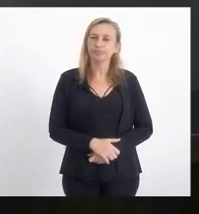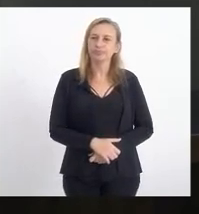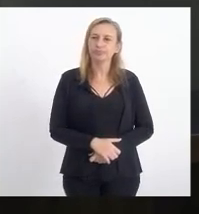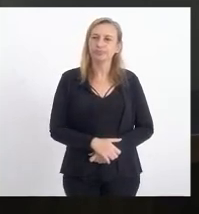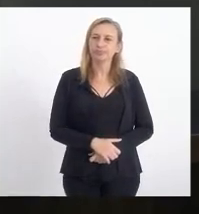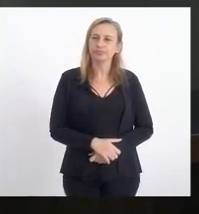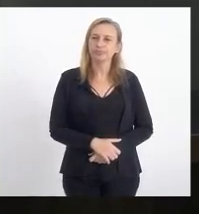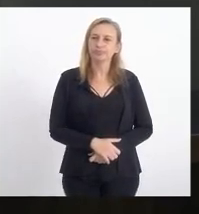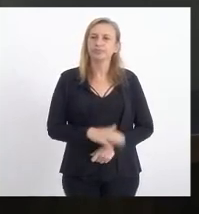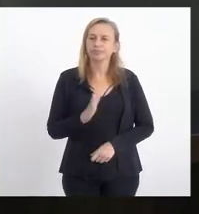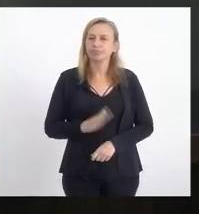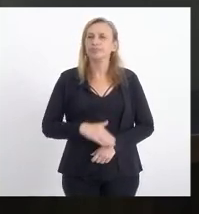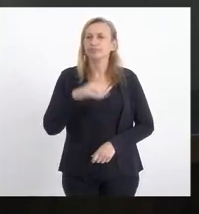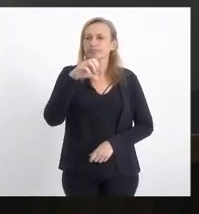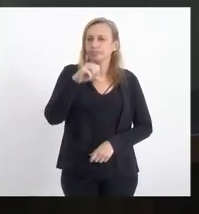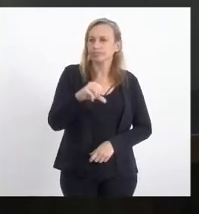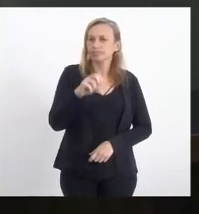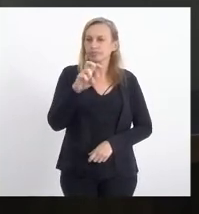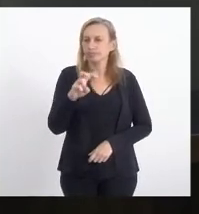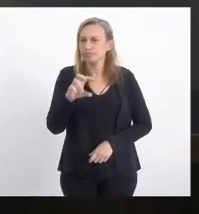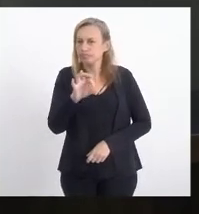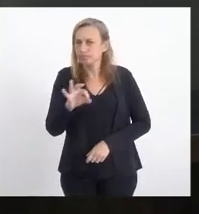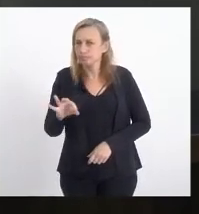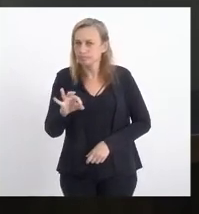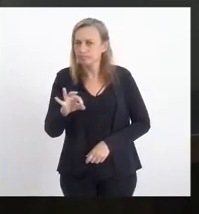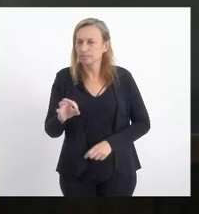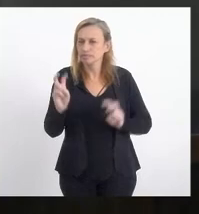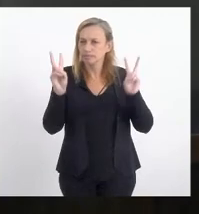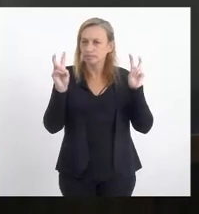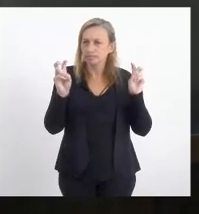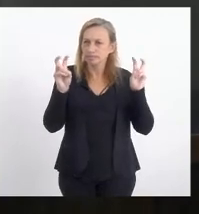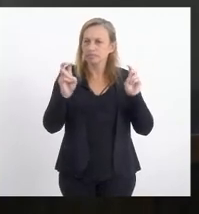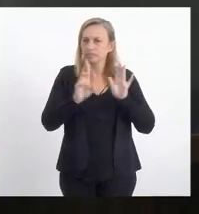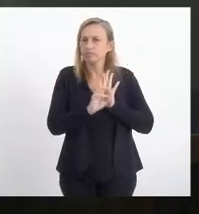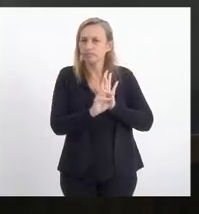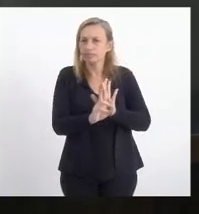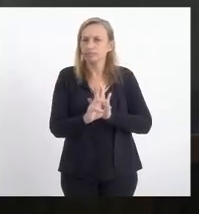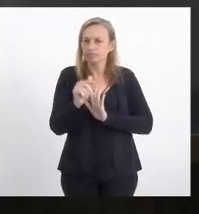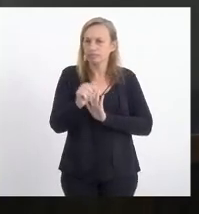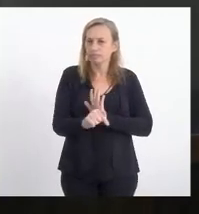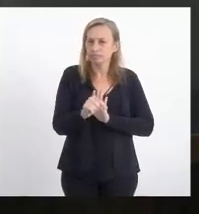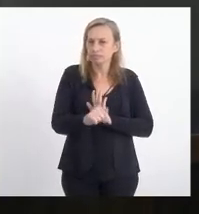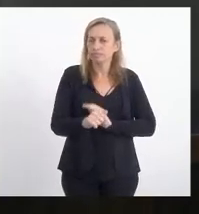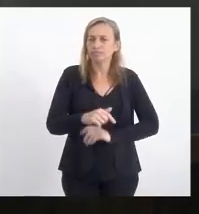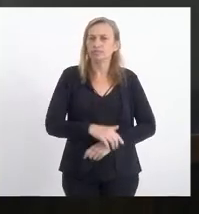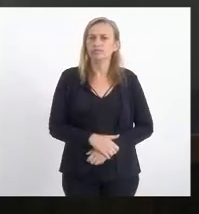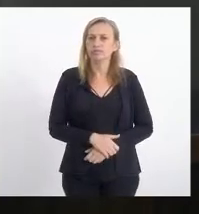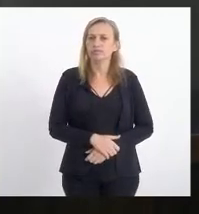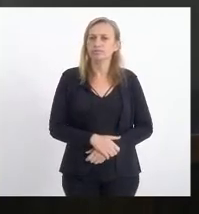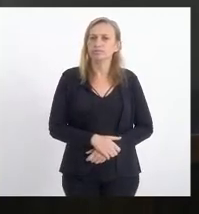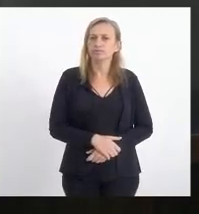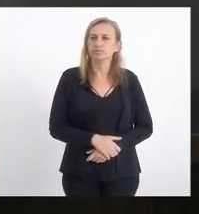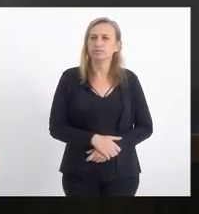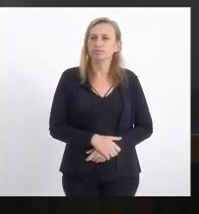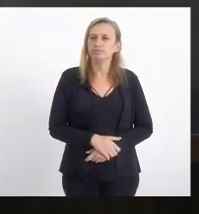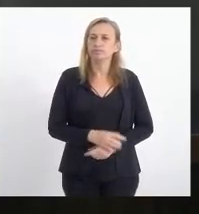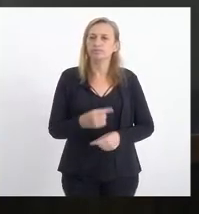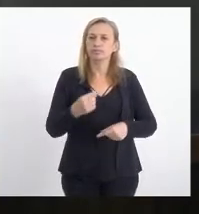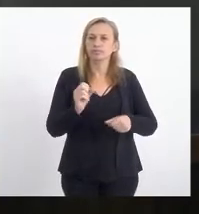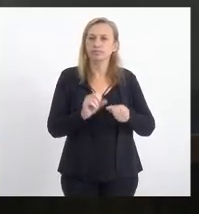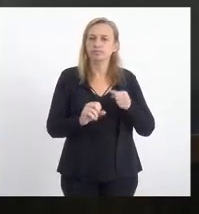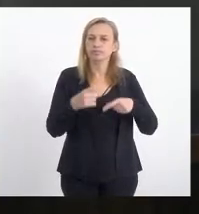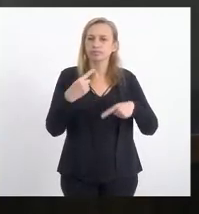é que em mais de noventa e cinco porcento dos casos representações que vieram esse A Tribuna foram para fazer